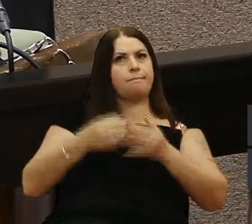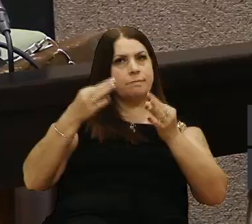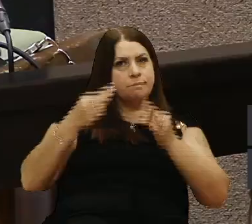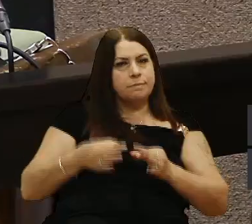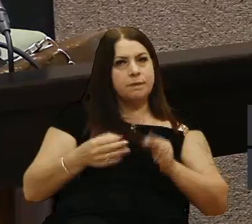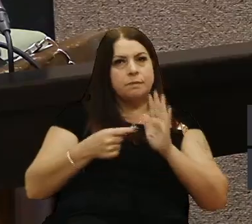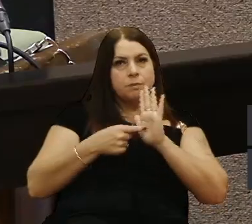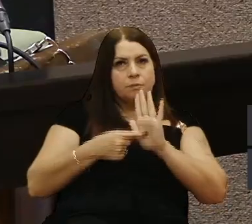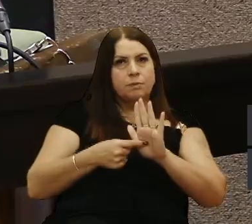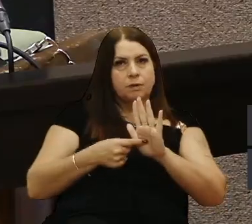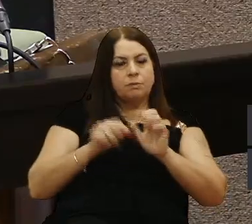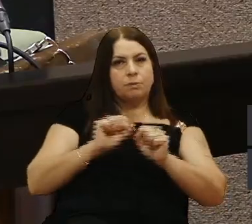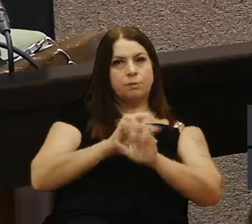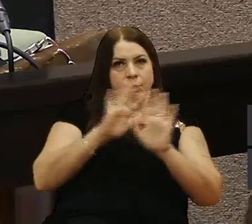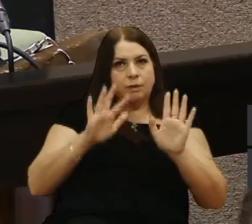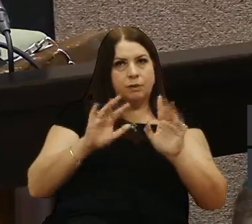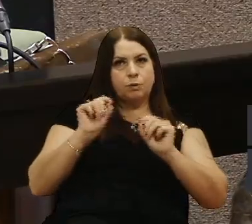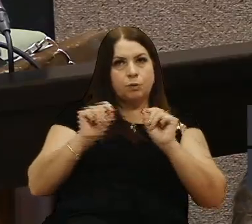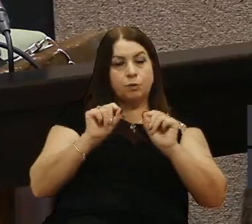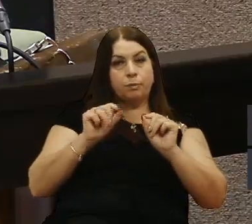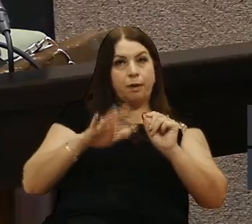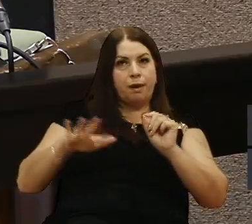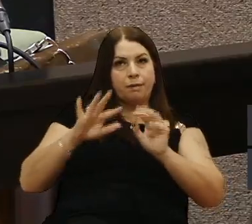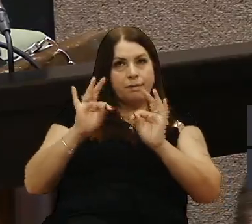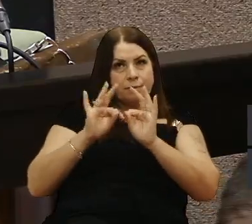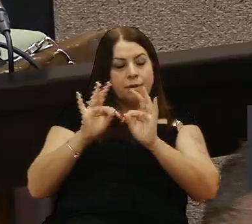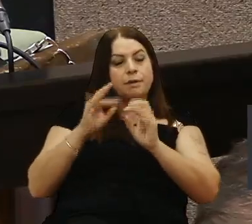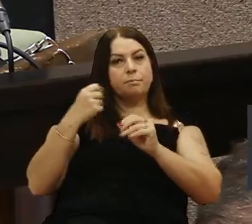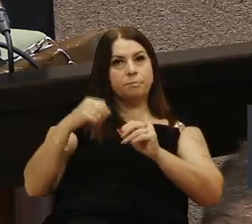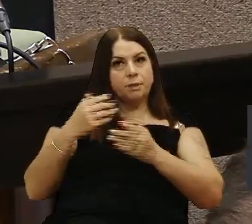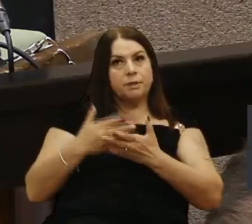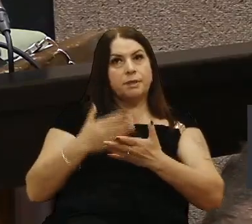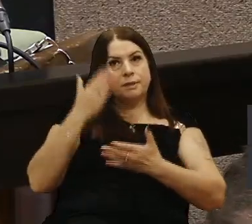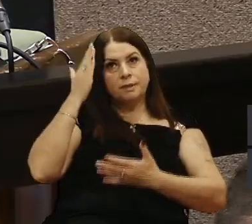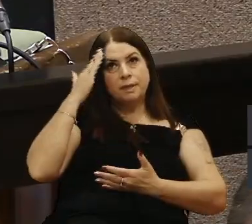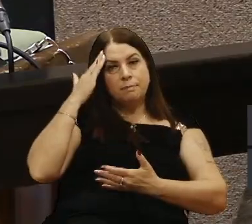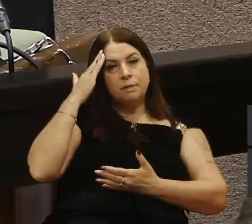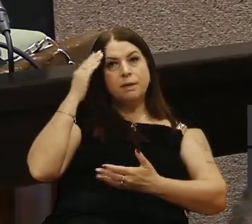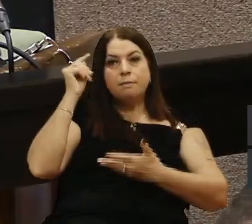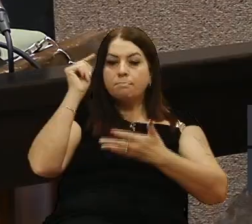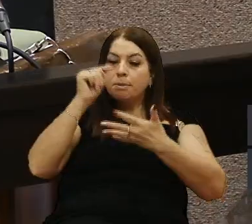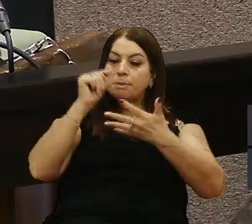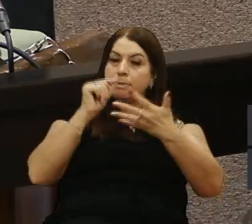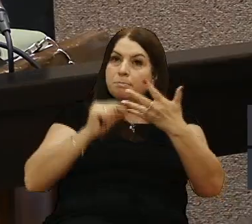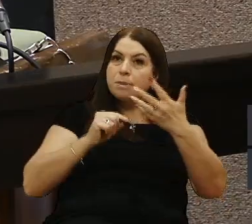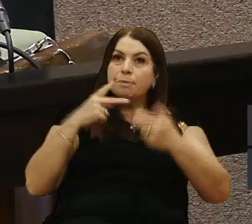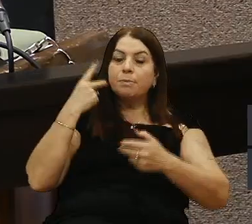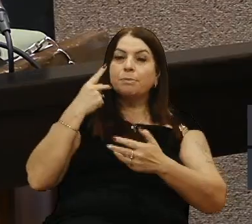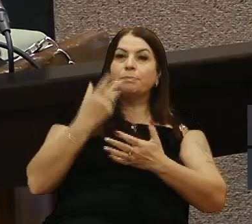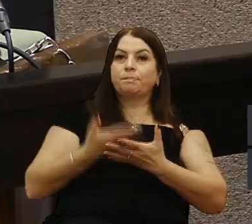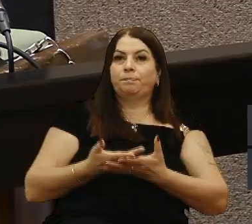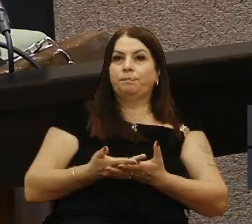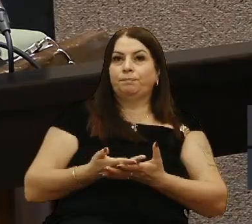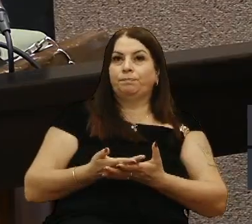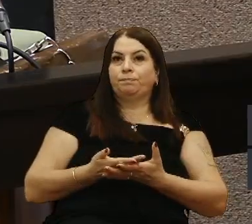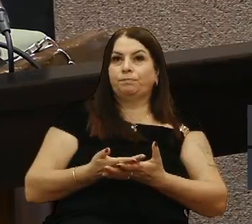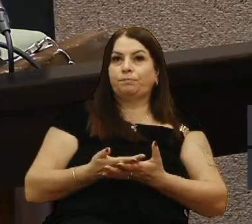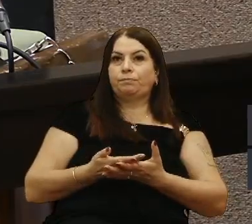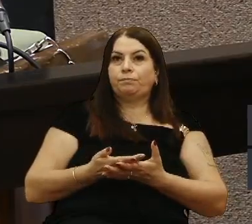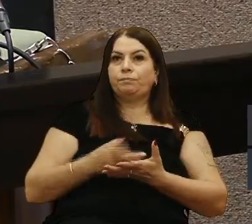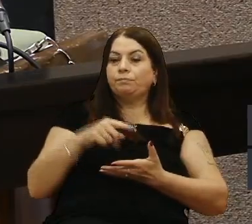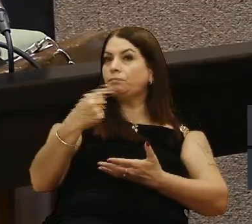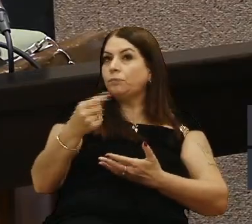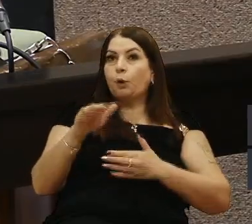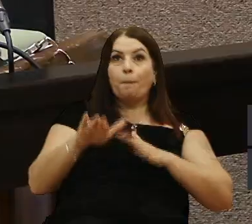vai trazer o esclarecimento sobre a parte técnica, a gente precisa saber das questões políticas, né? E os